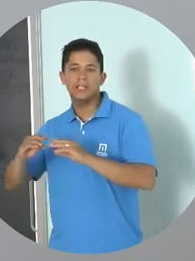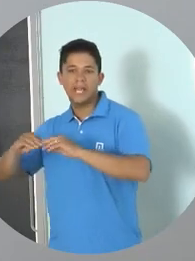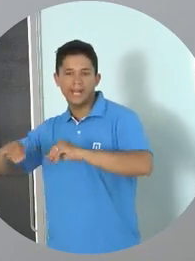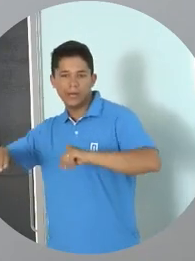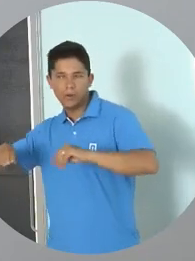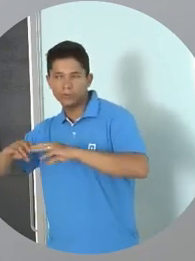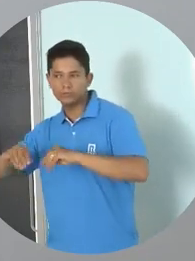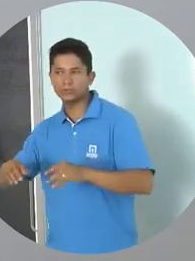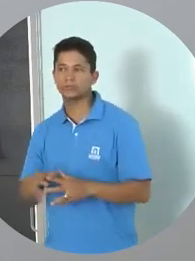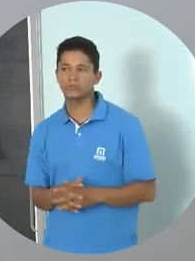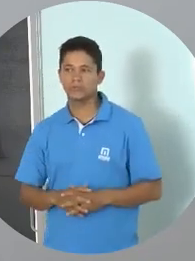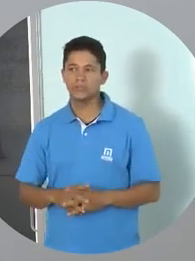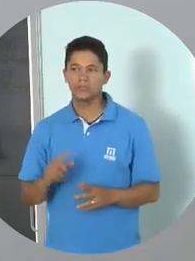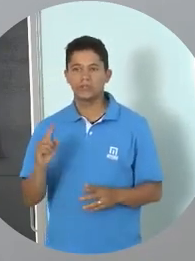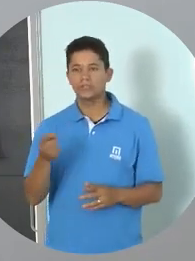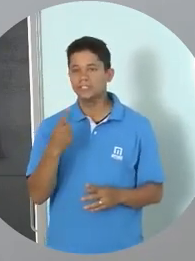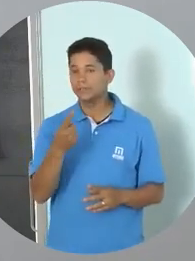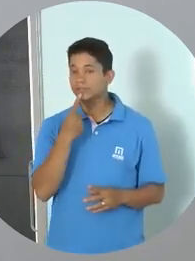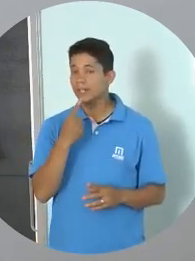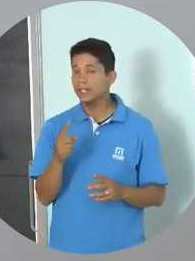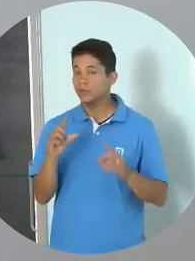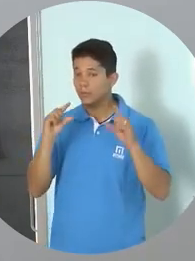a gente está falando um pouco de